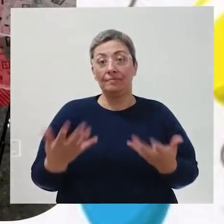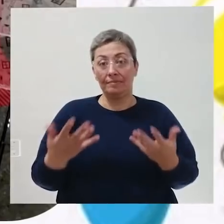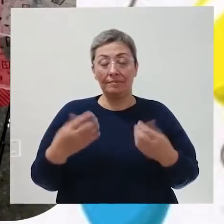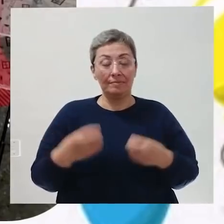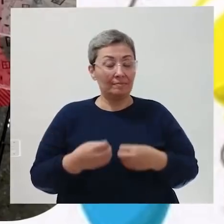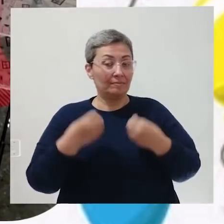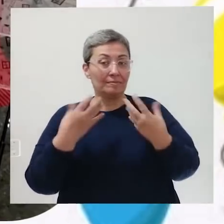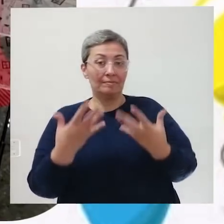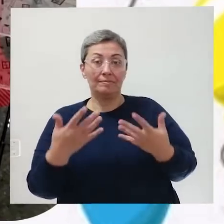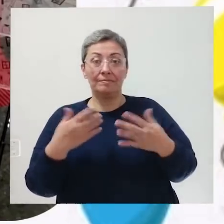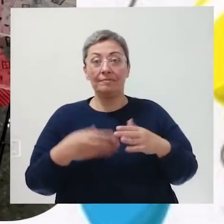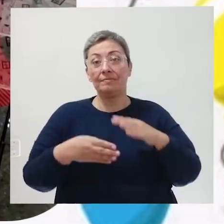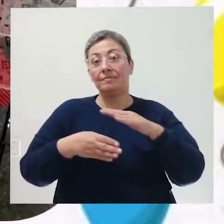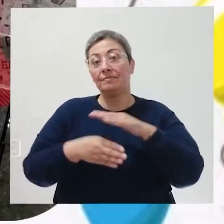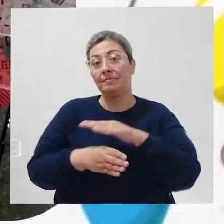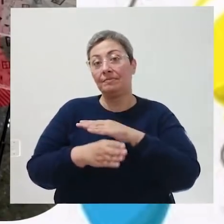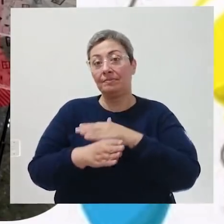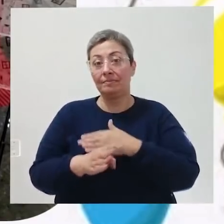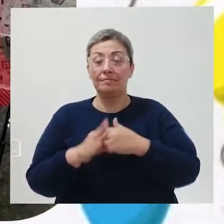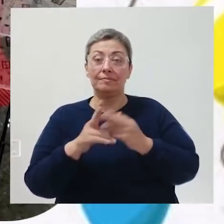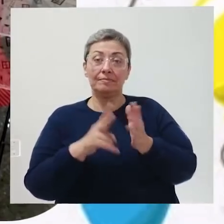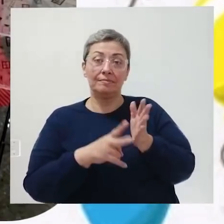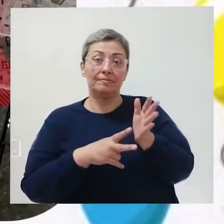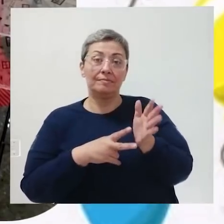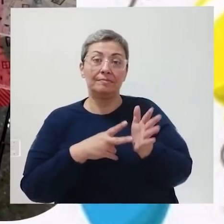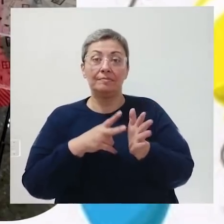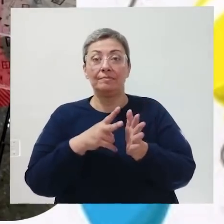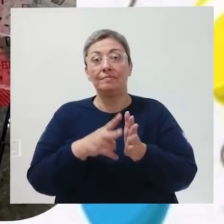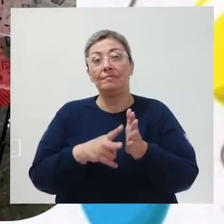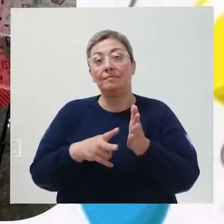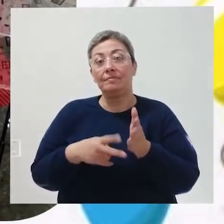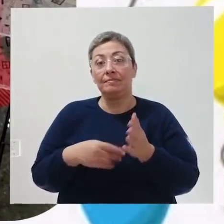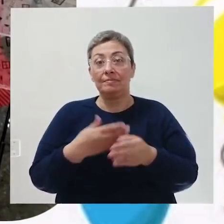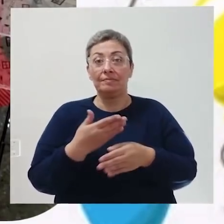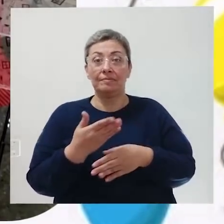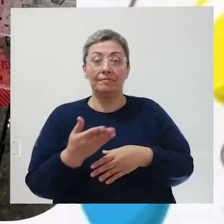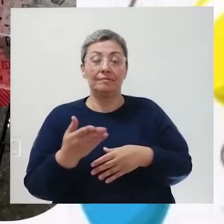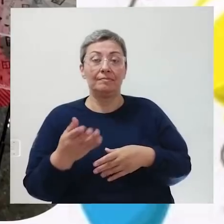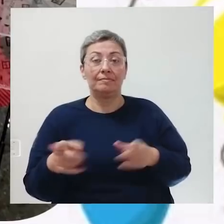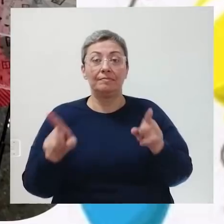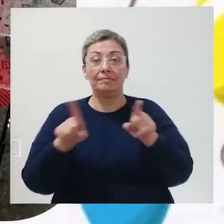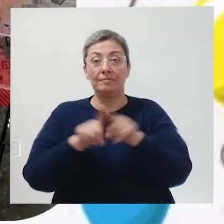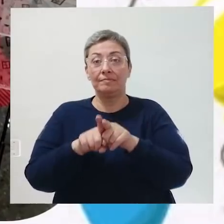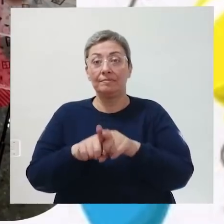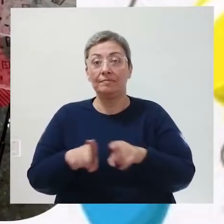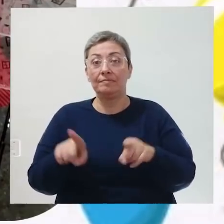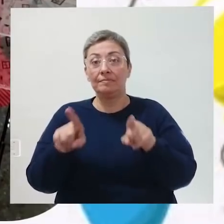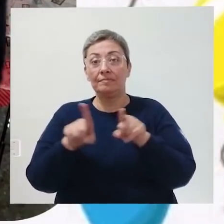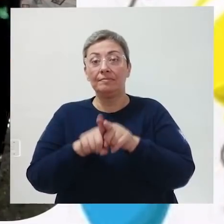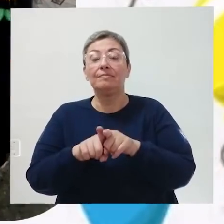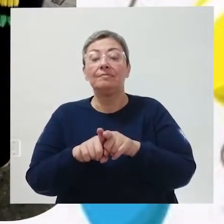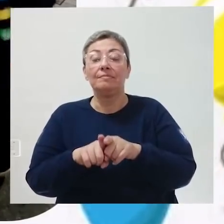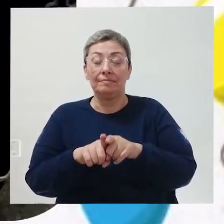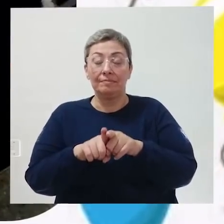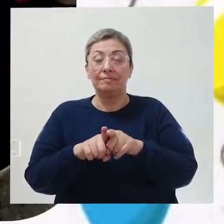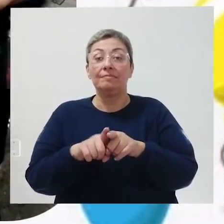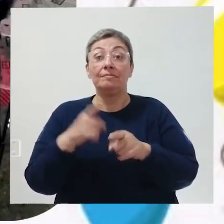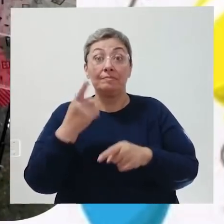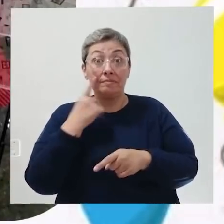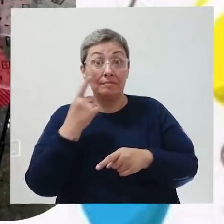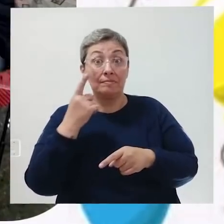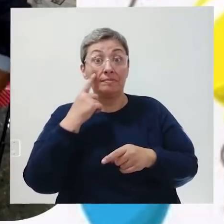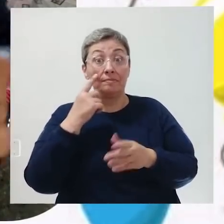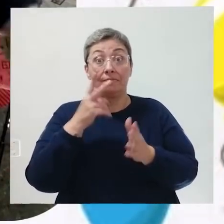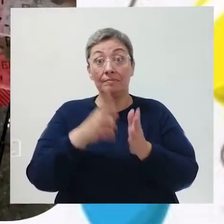tchu-tchu-tchá-tchá-tchá. Muito bem, eu vou pegar no trem E você vai também.